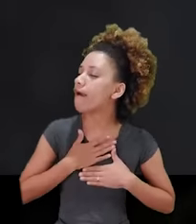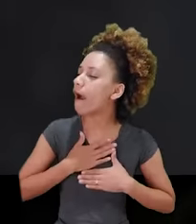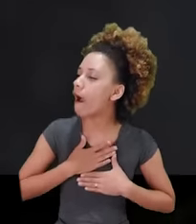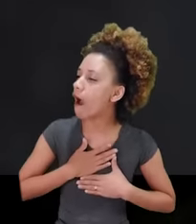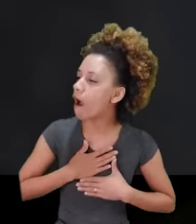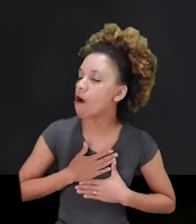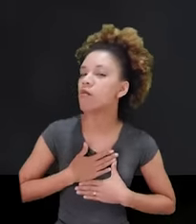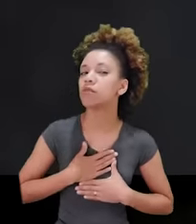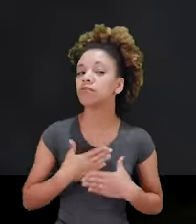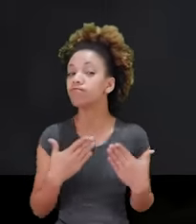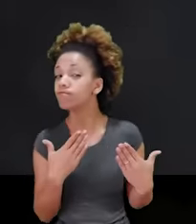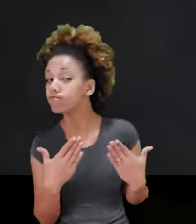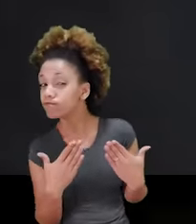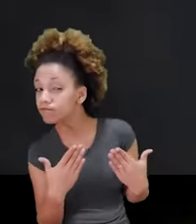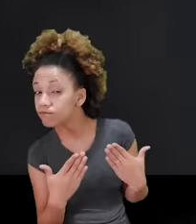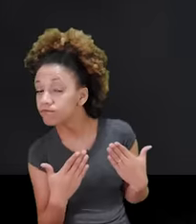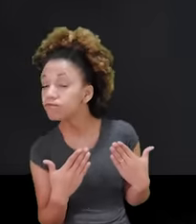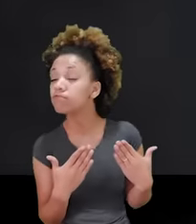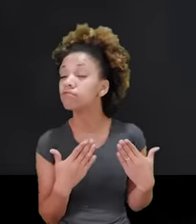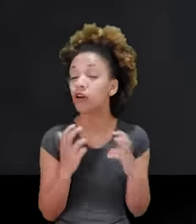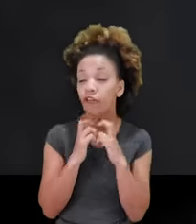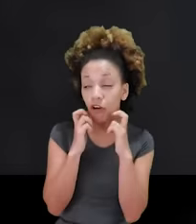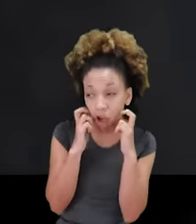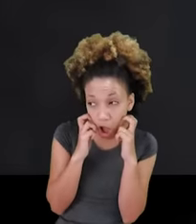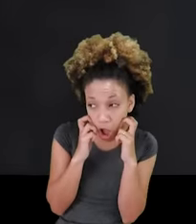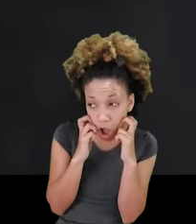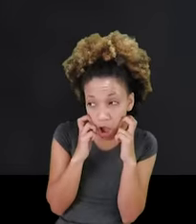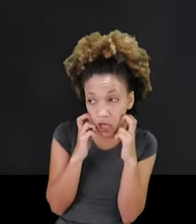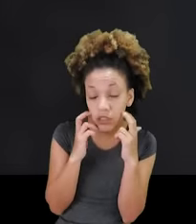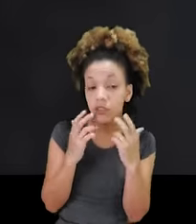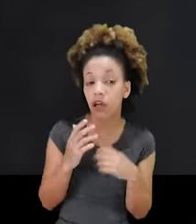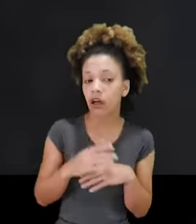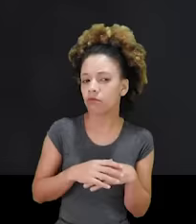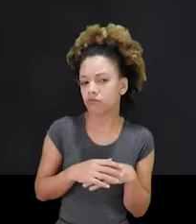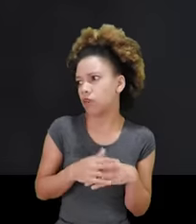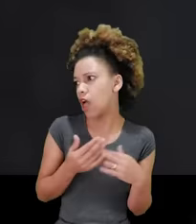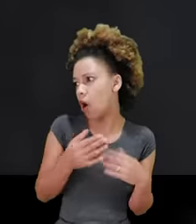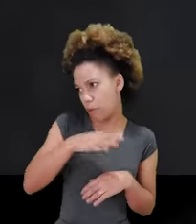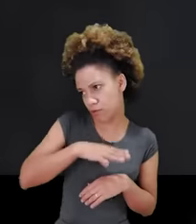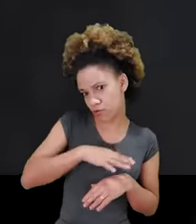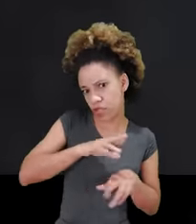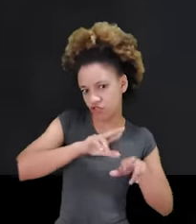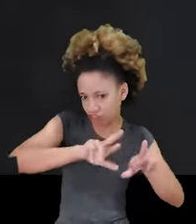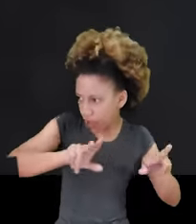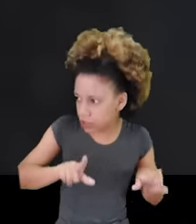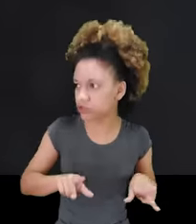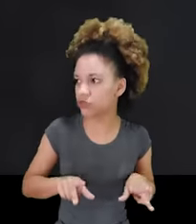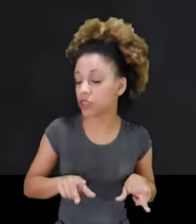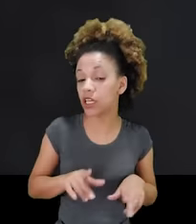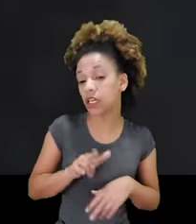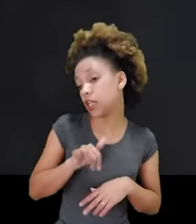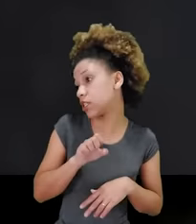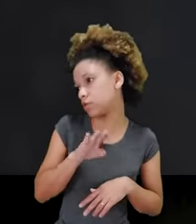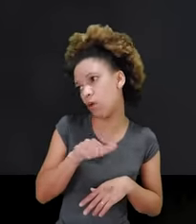calmas, serenas, desconfiadas, mais tímidas. Não, são portugueses à mesma, só, sim, que é o outro português. E o de